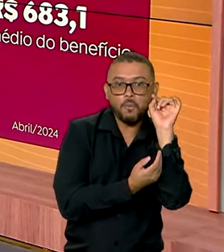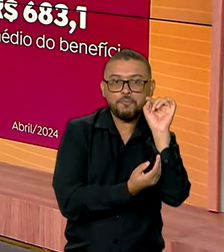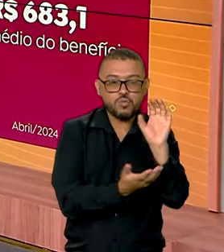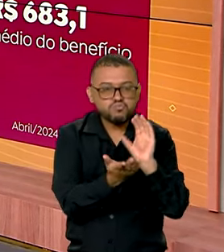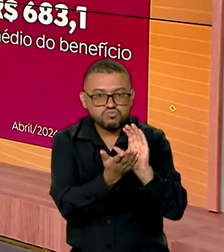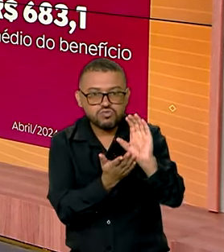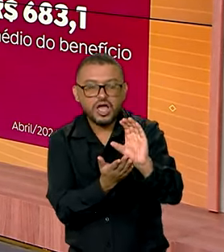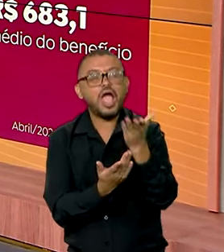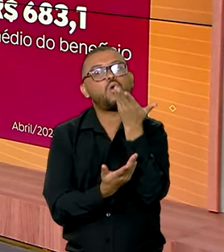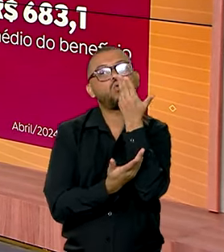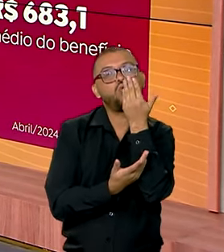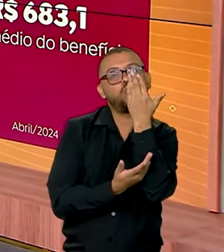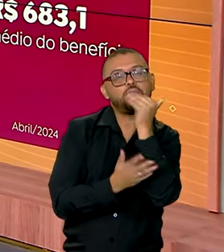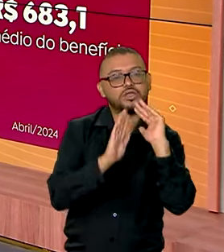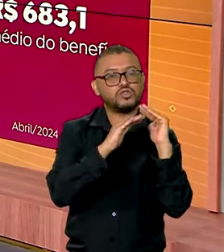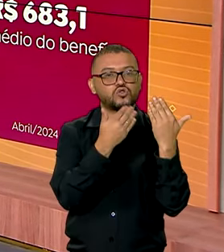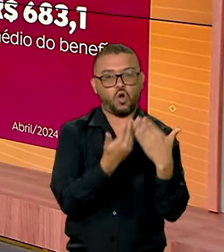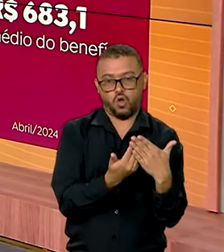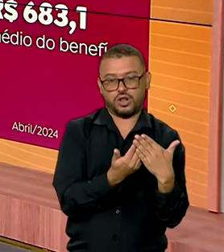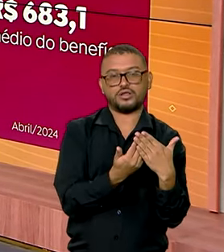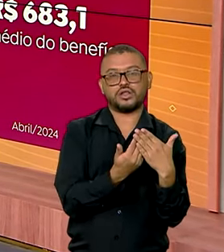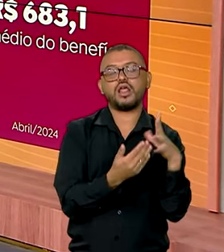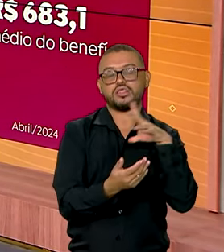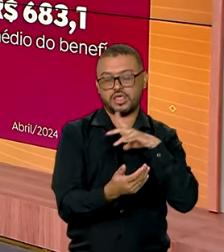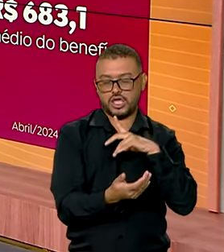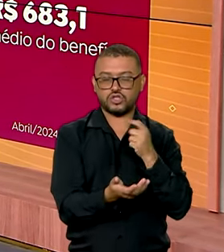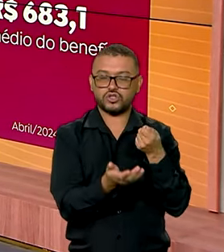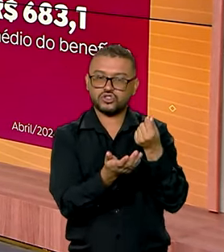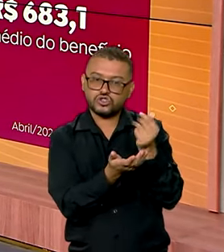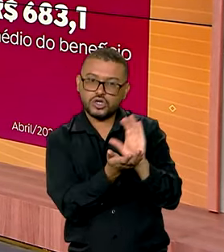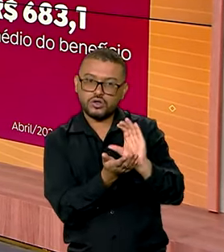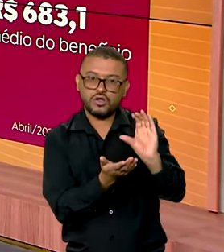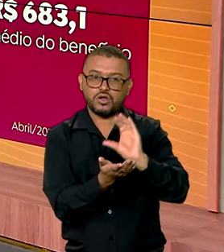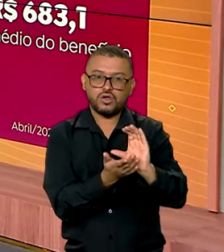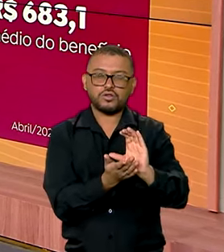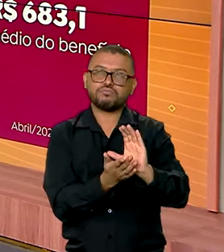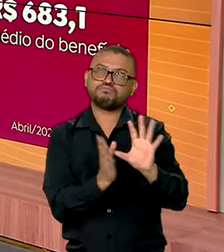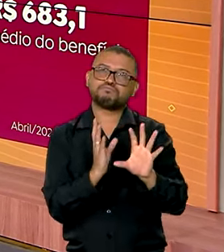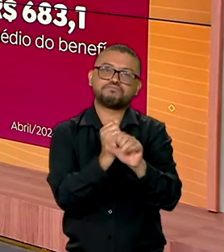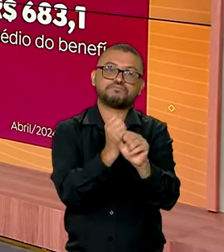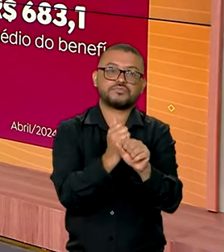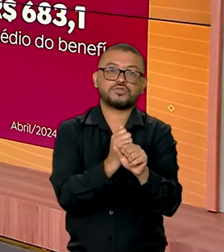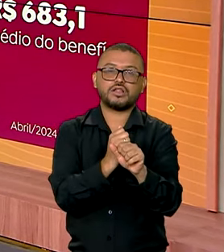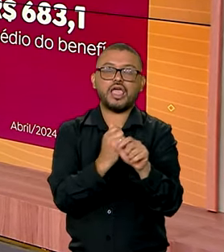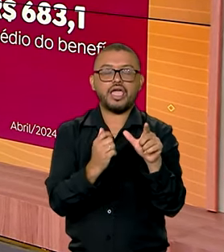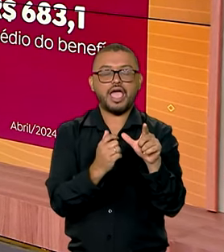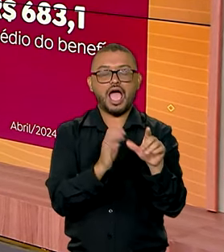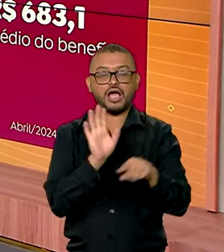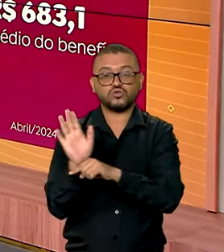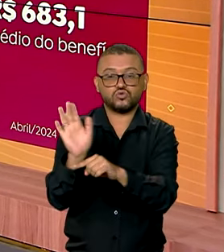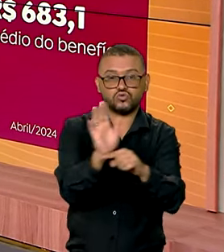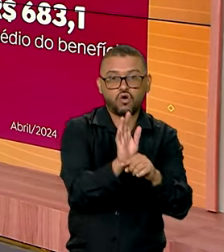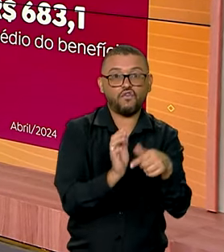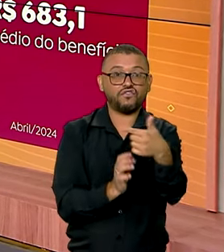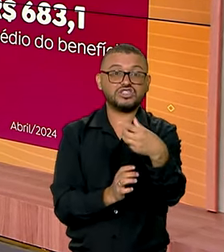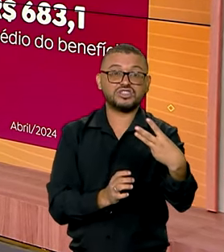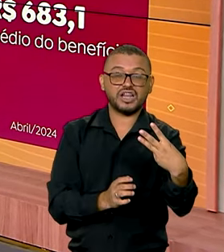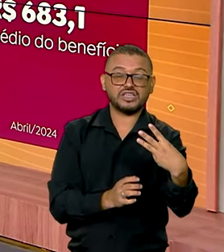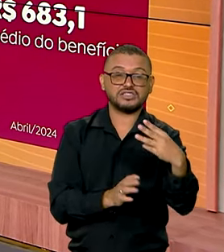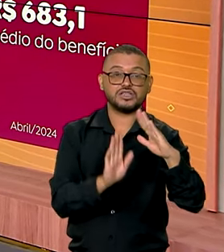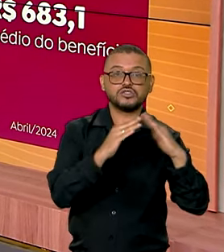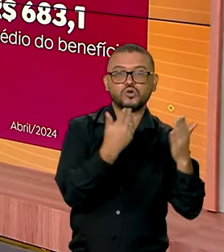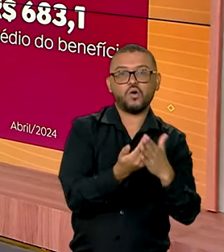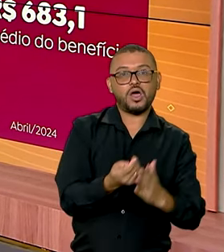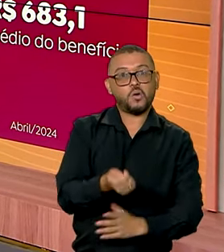R$1,7 milhão para alimentação escolar. Esses recursos chegaram a 23 escolas da região,